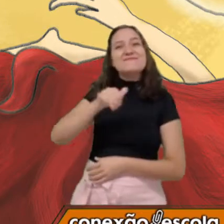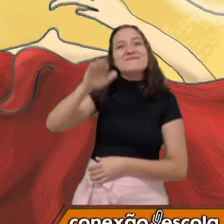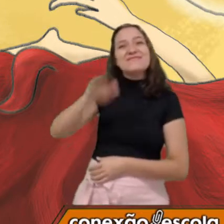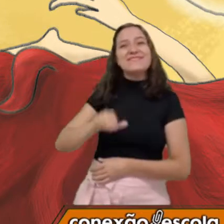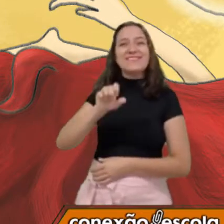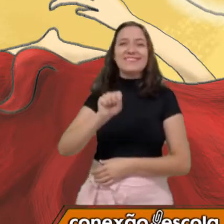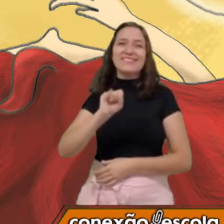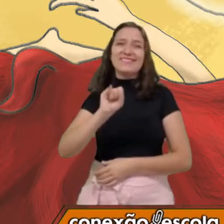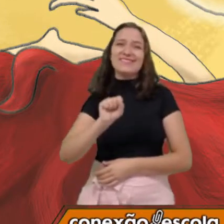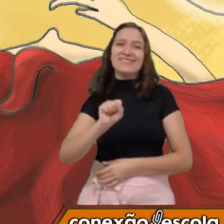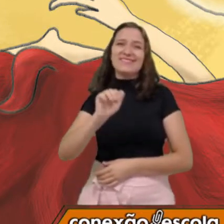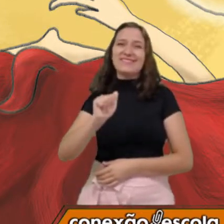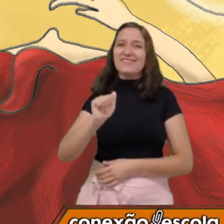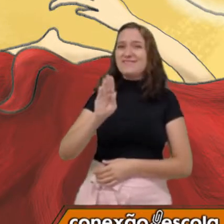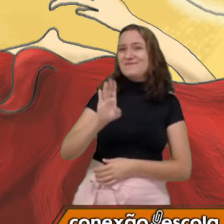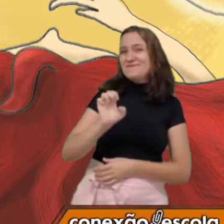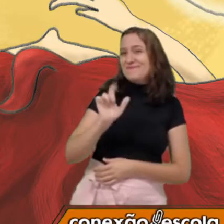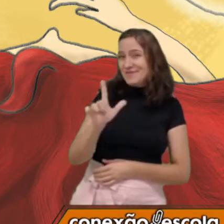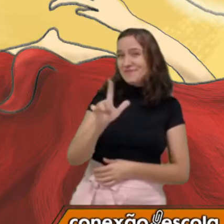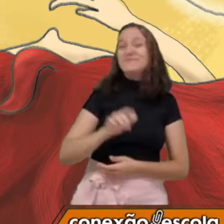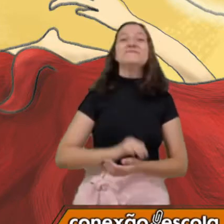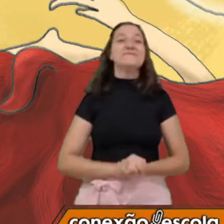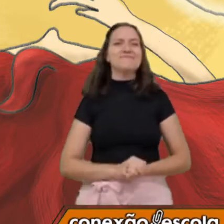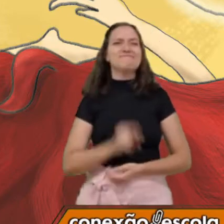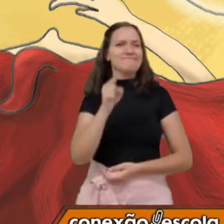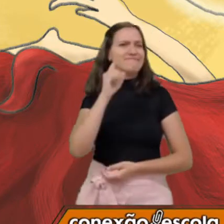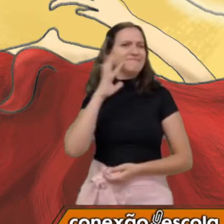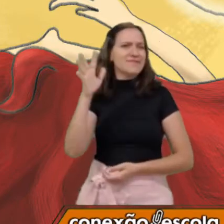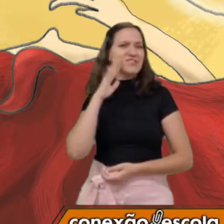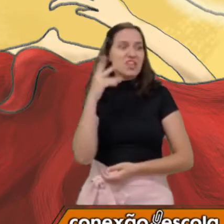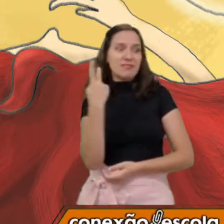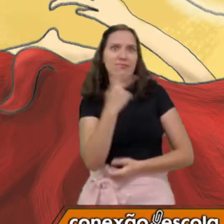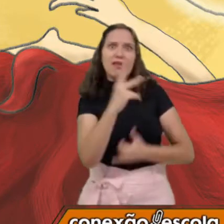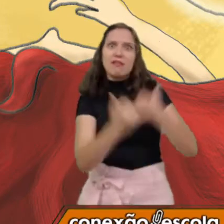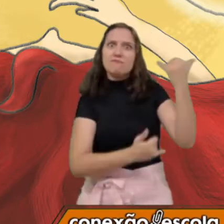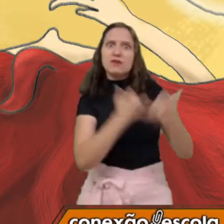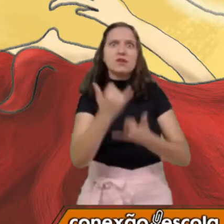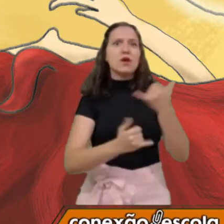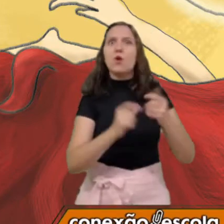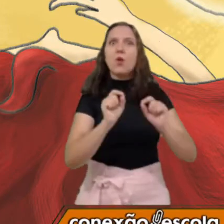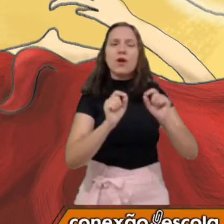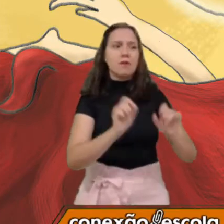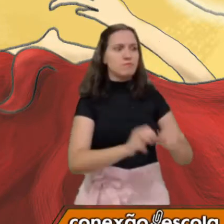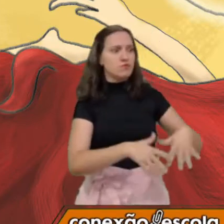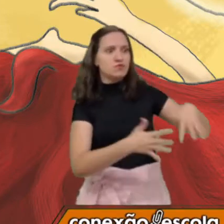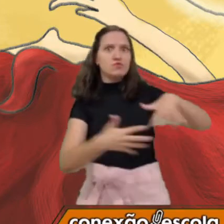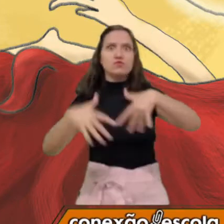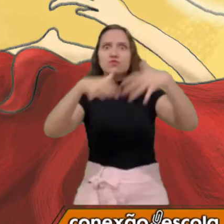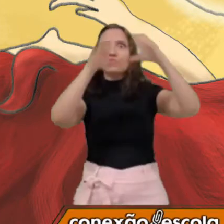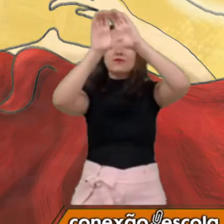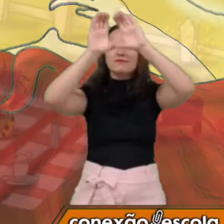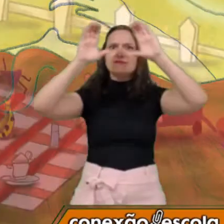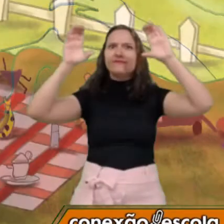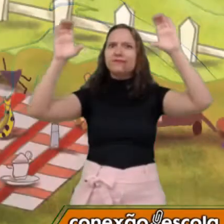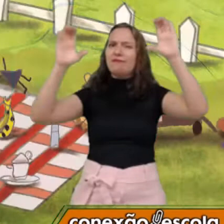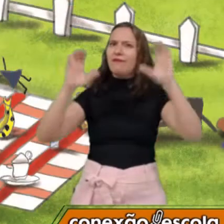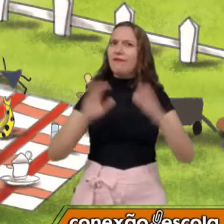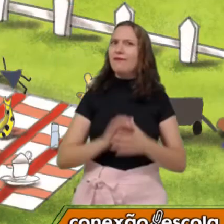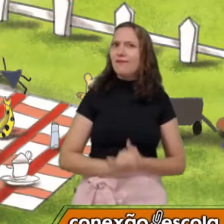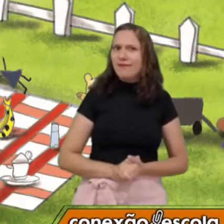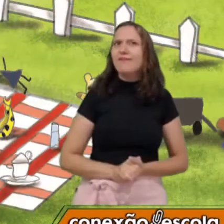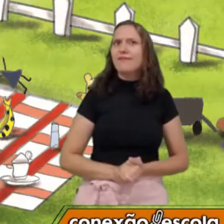Isabel Imagine que os seus brinquedos foram parar lá no céu